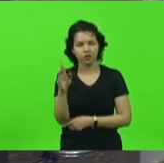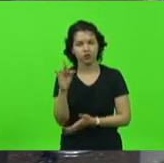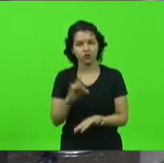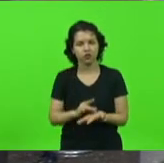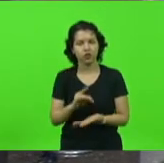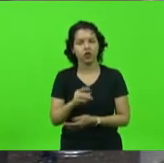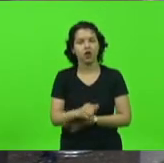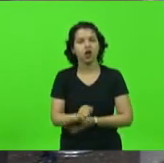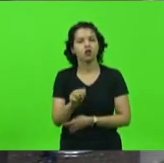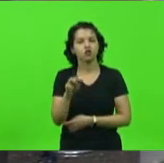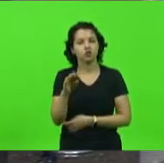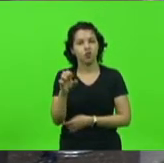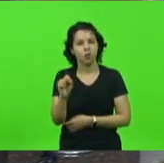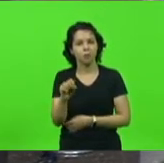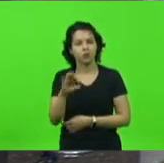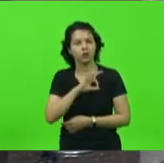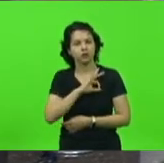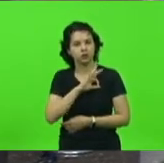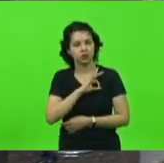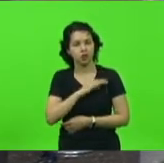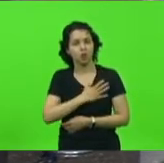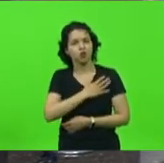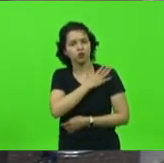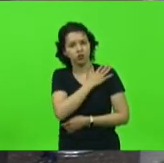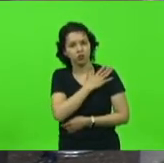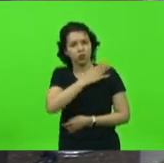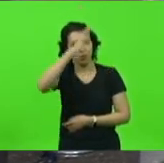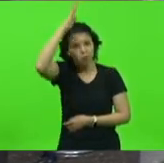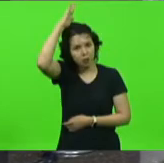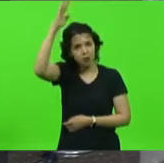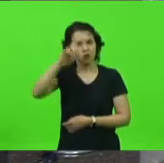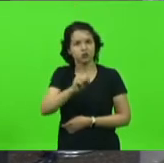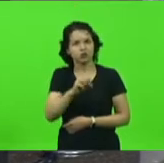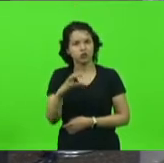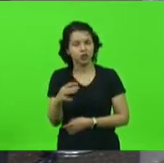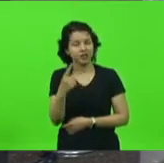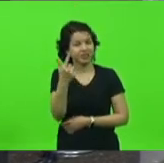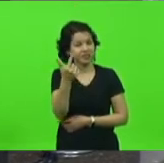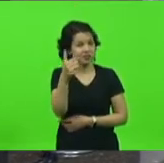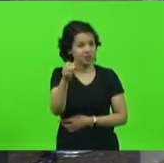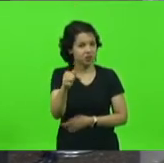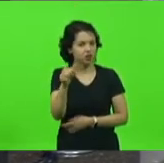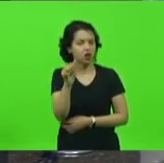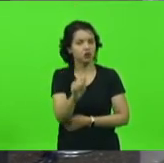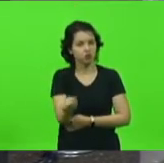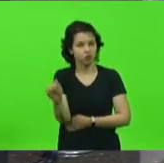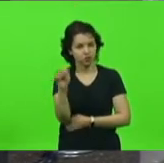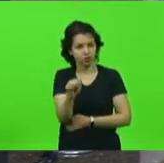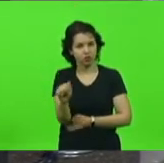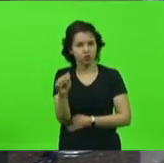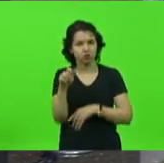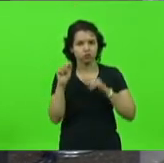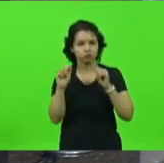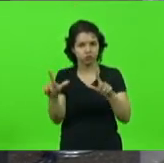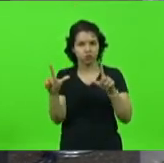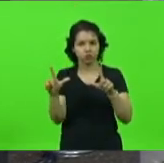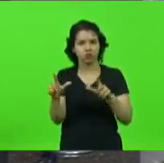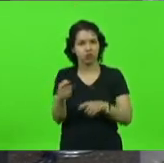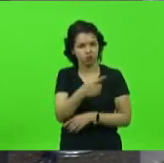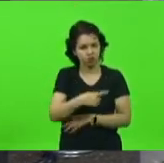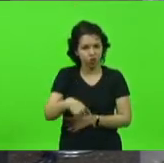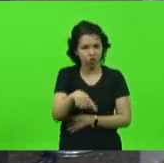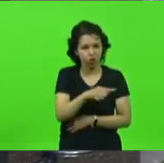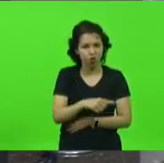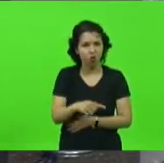dos Oficiais da Polícia Militar e do Corpo de Bombeiros de Santa Catarina. São 17 associações que acordaram. Não somos nós aqui que